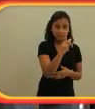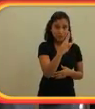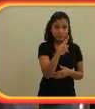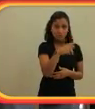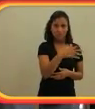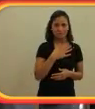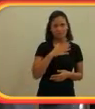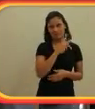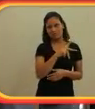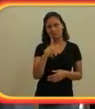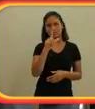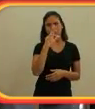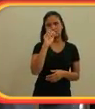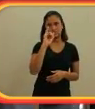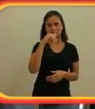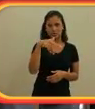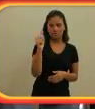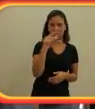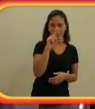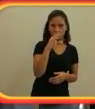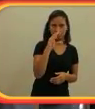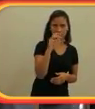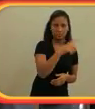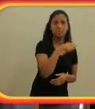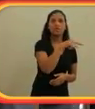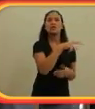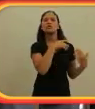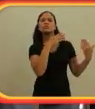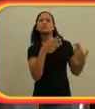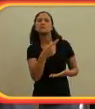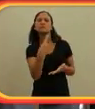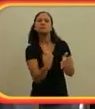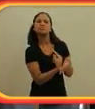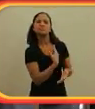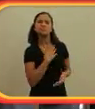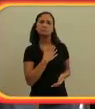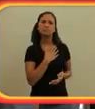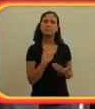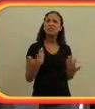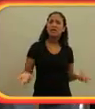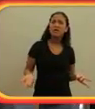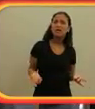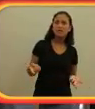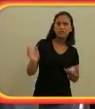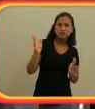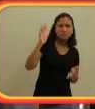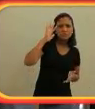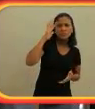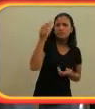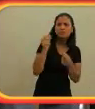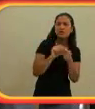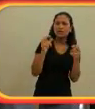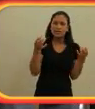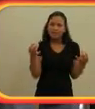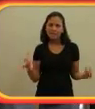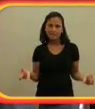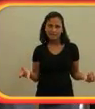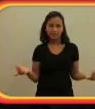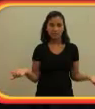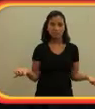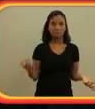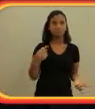casa. Foi quando eu conheci a Lu, minha professora, Luciana Lu. E ela chegou para mim e ela falou